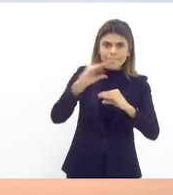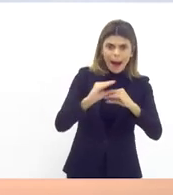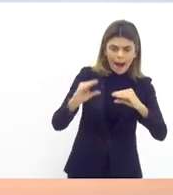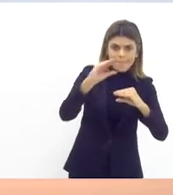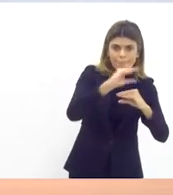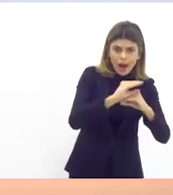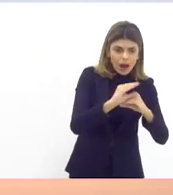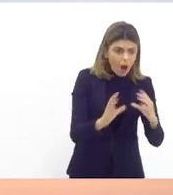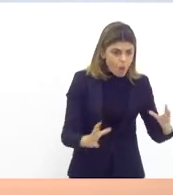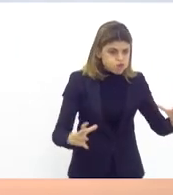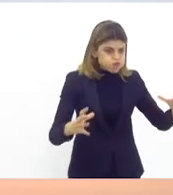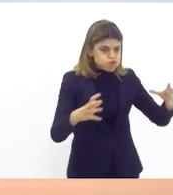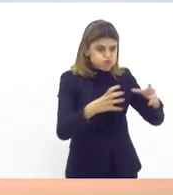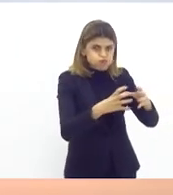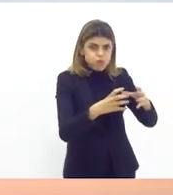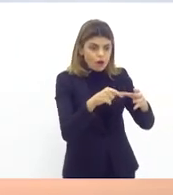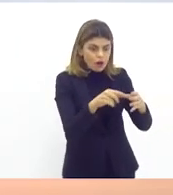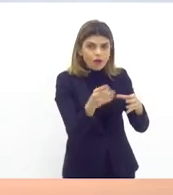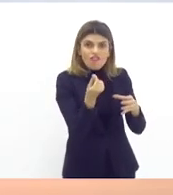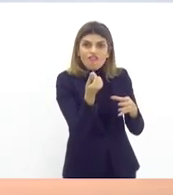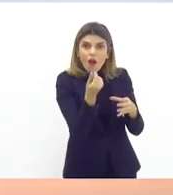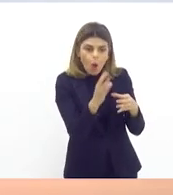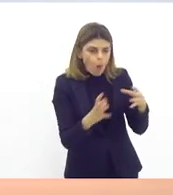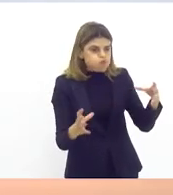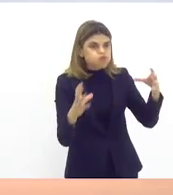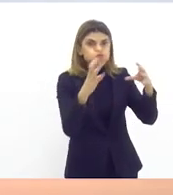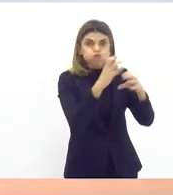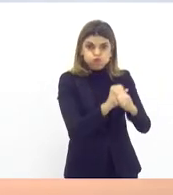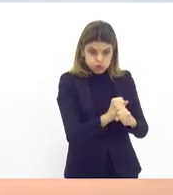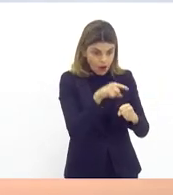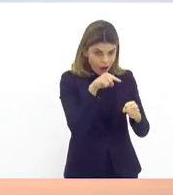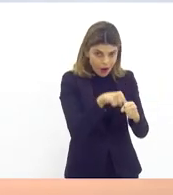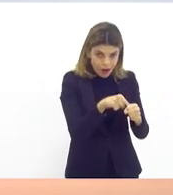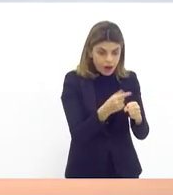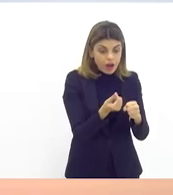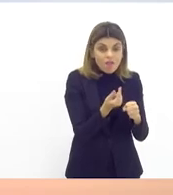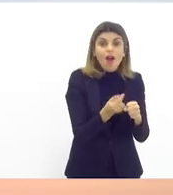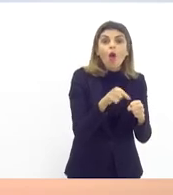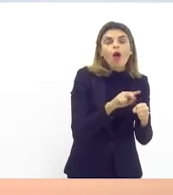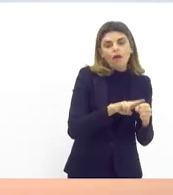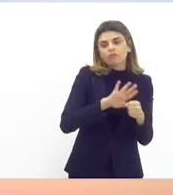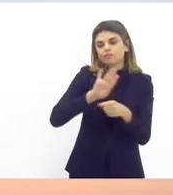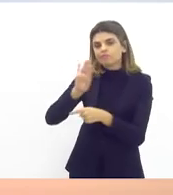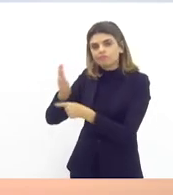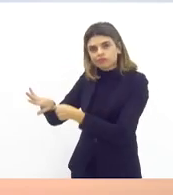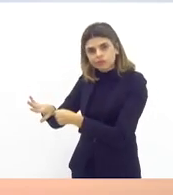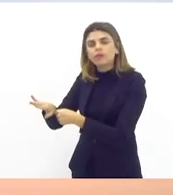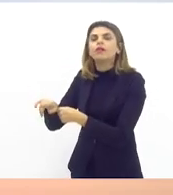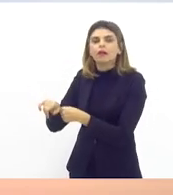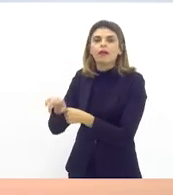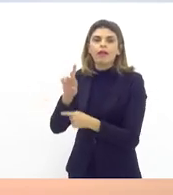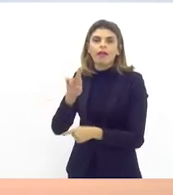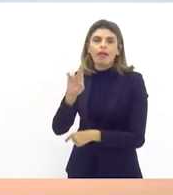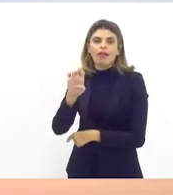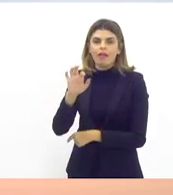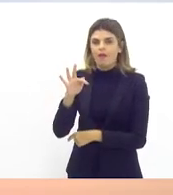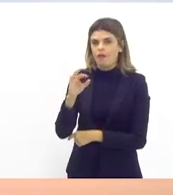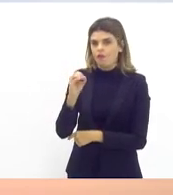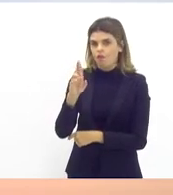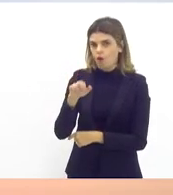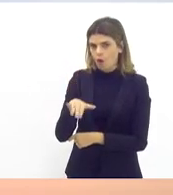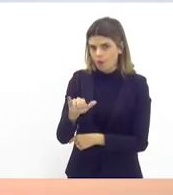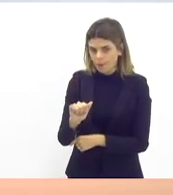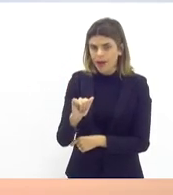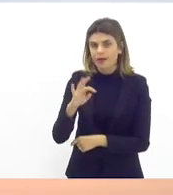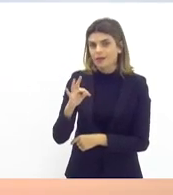efeito final é que, basicamente, todos os entes da federação acabam sendo beneficiados pela reforma tributária, com